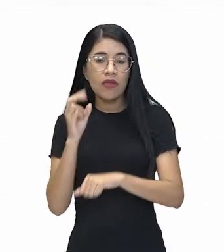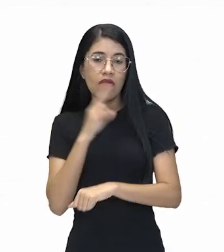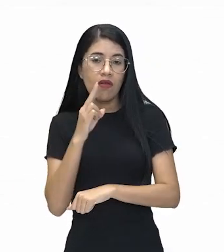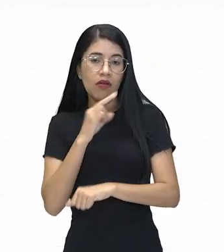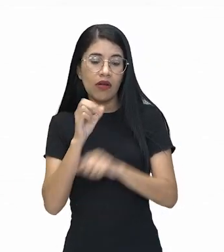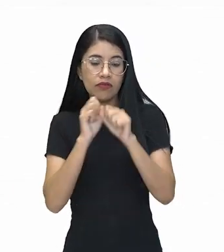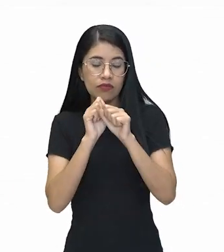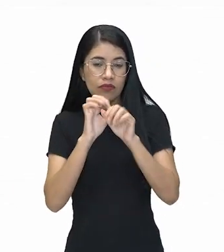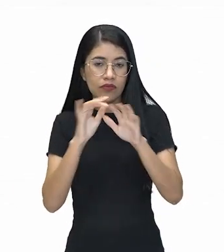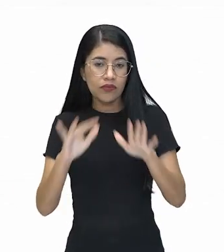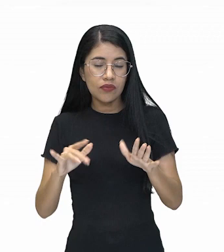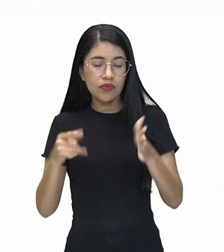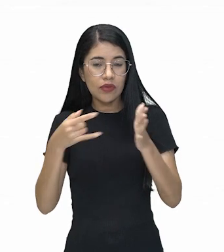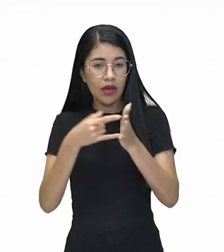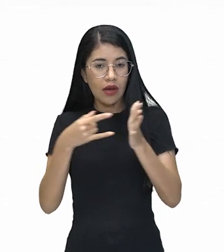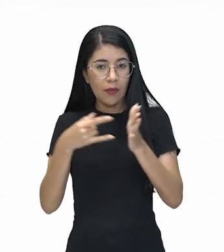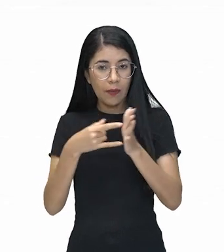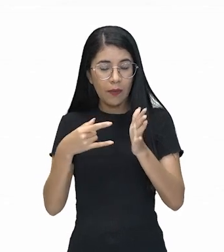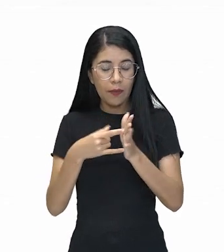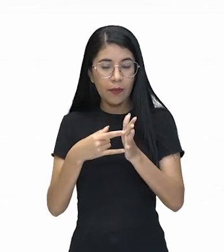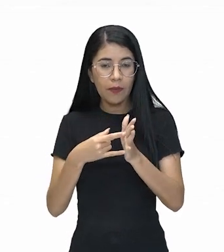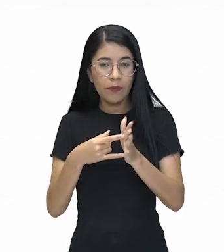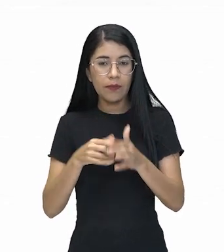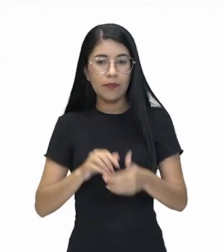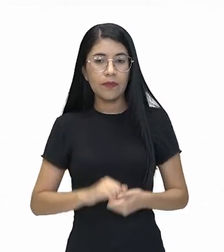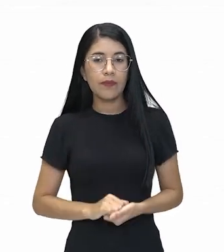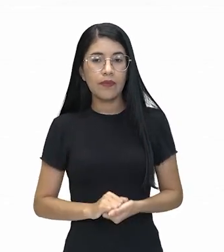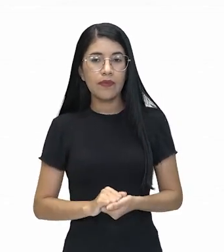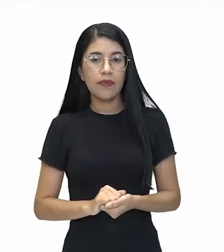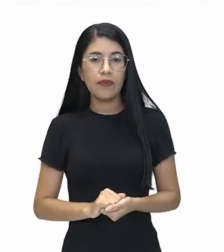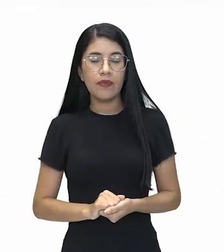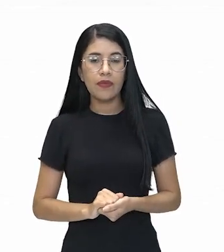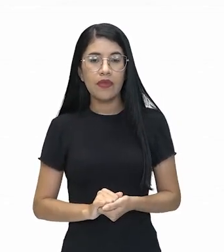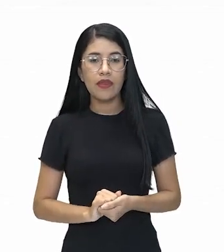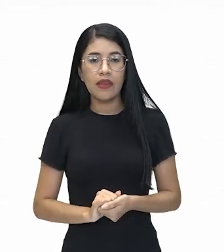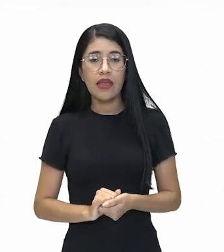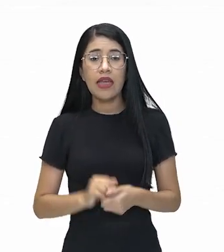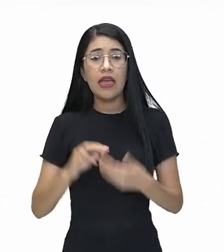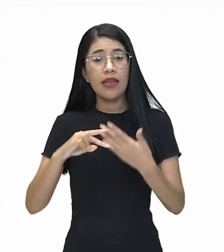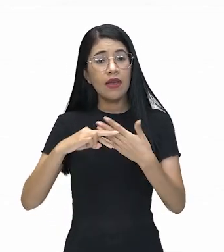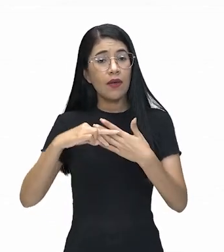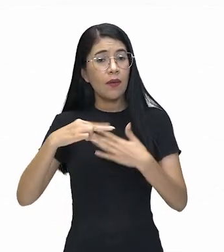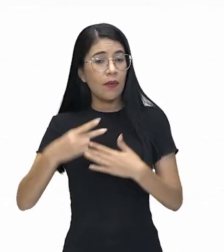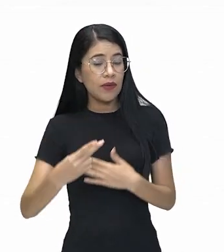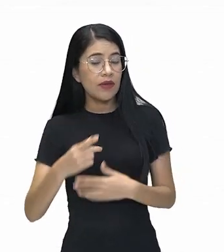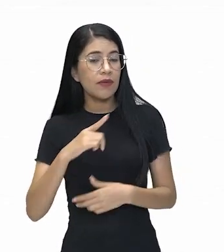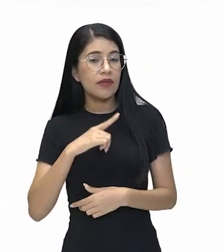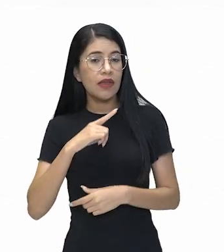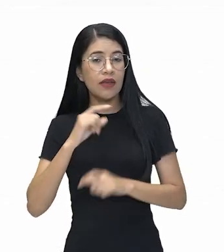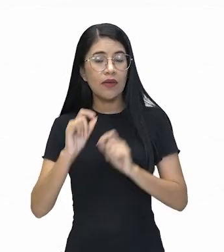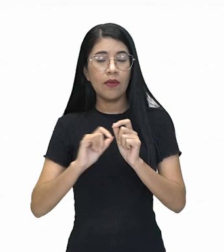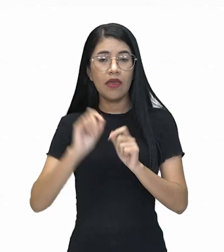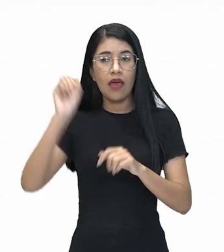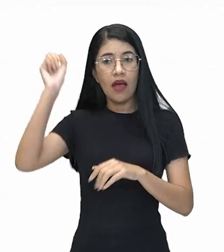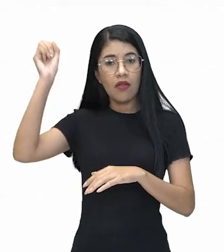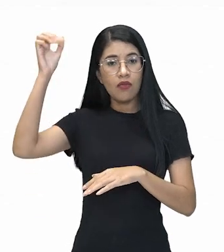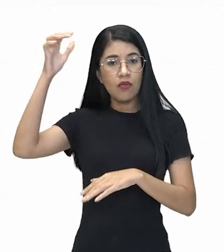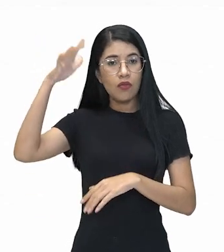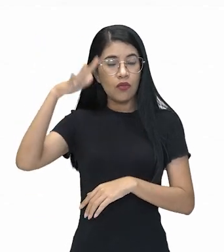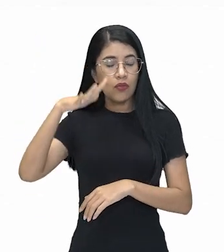dessa onda eletromagnética por mudar de meio. E aí isso tem uma consequência. A luz ela acaba